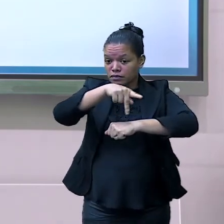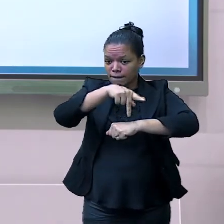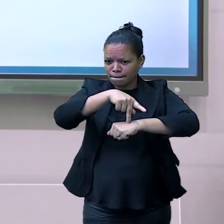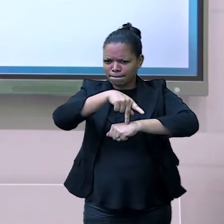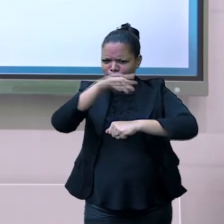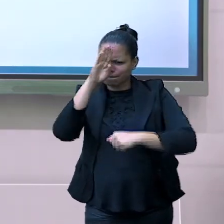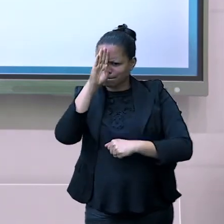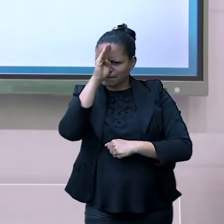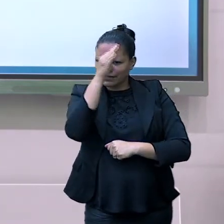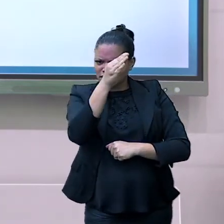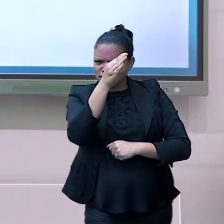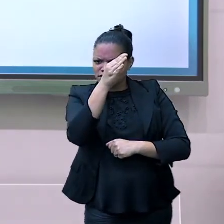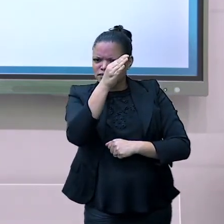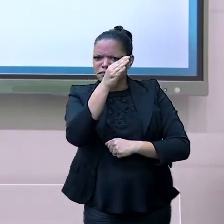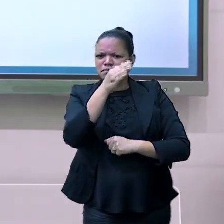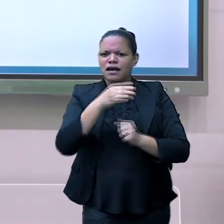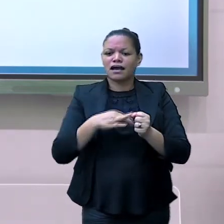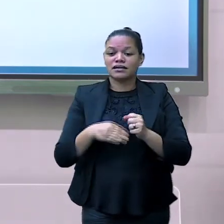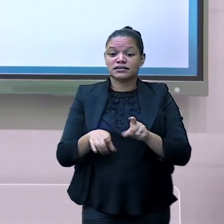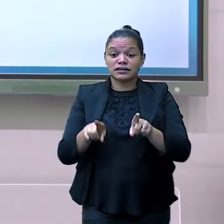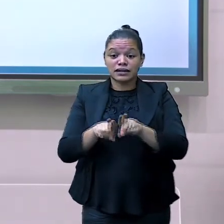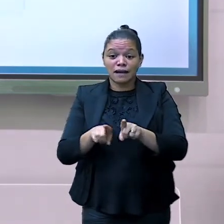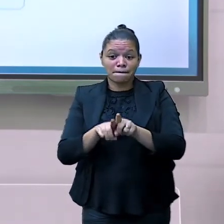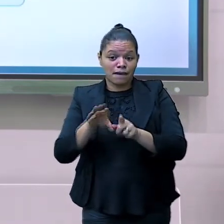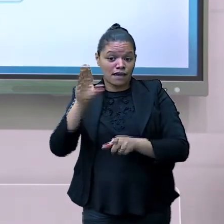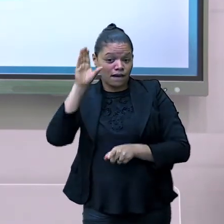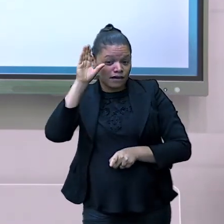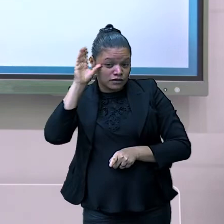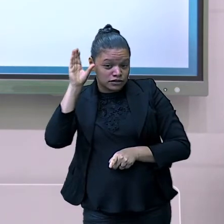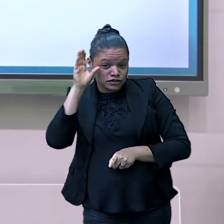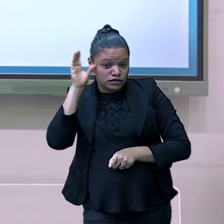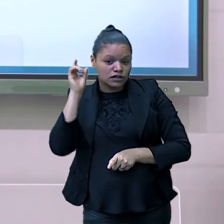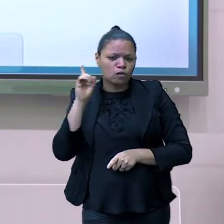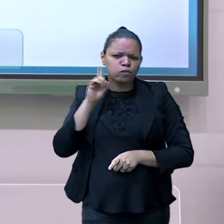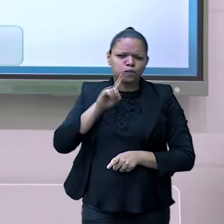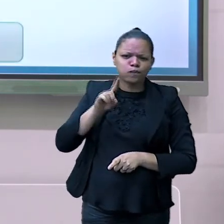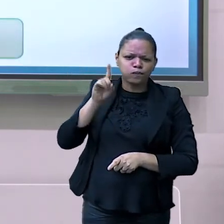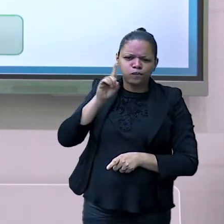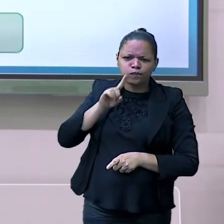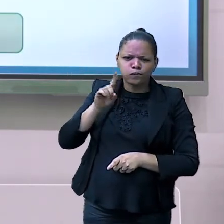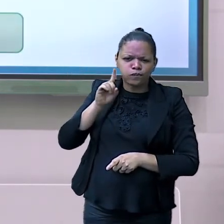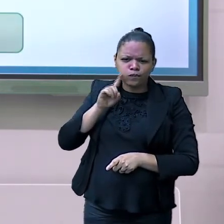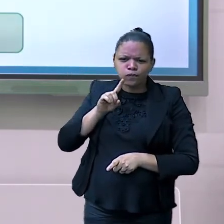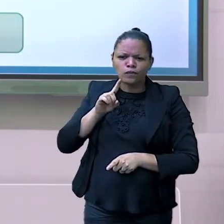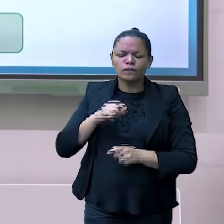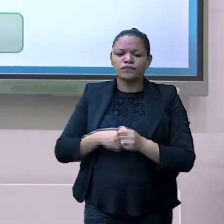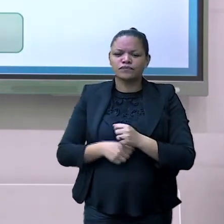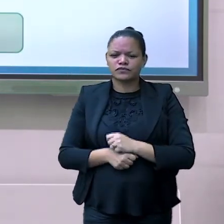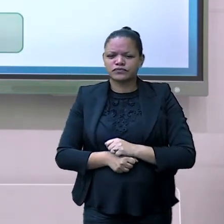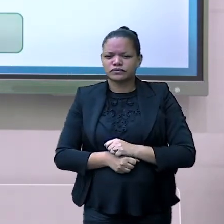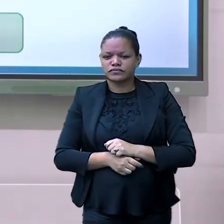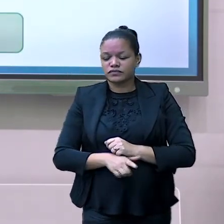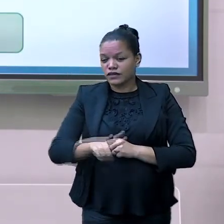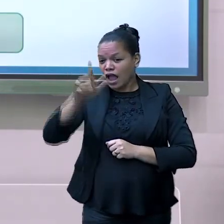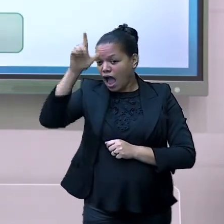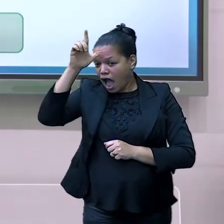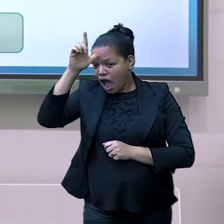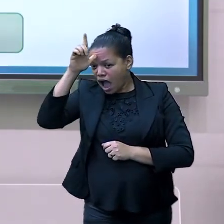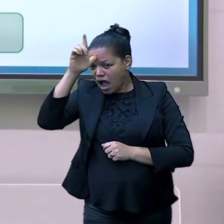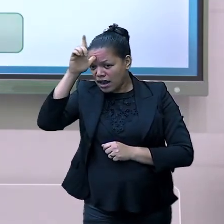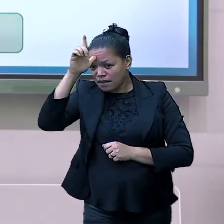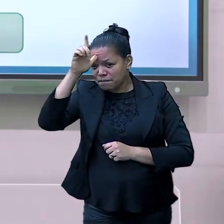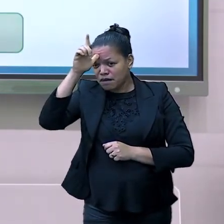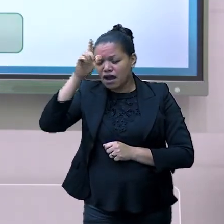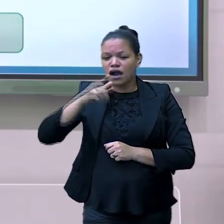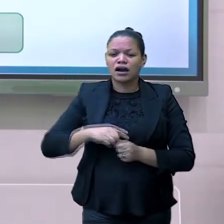no exterior? Também a China, os Estados Unidos, a Alemanha agora, né? E o Japão, né? Nós temos aí o